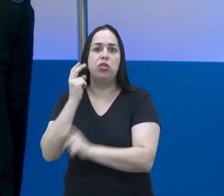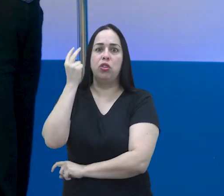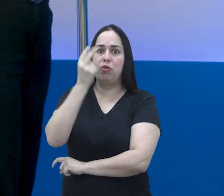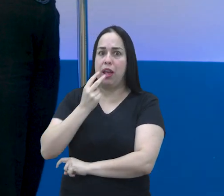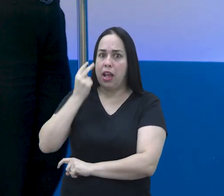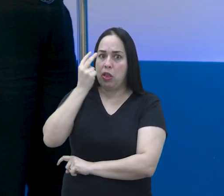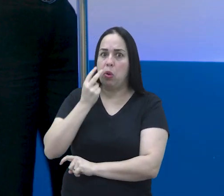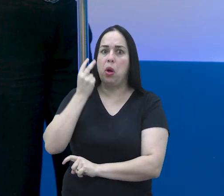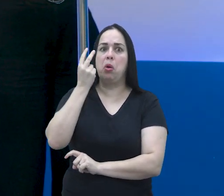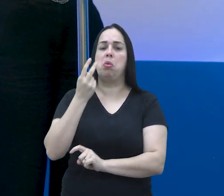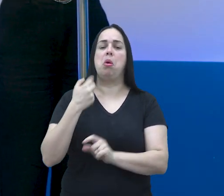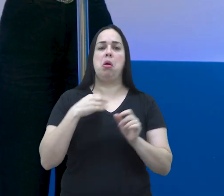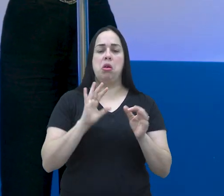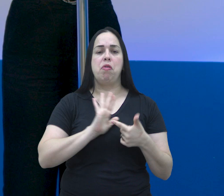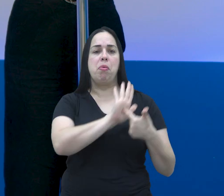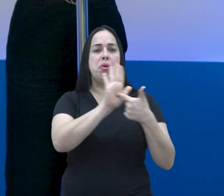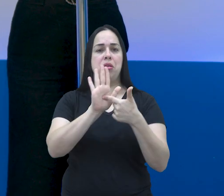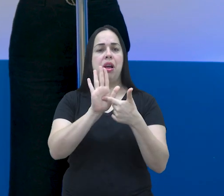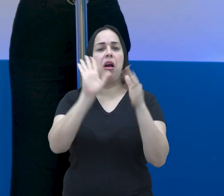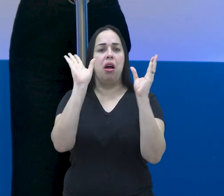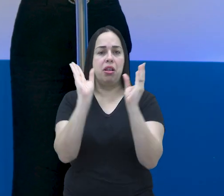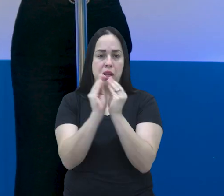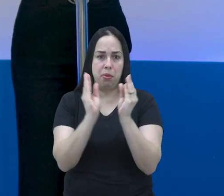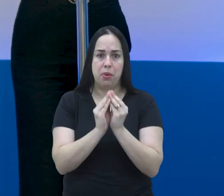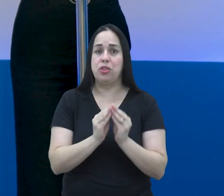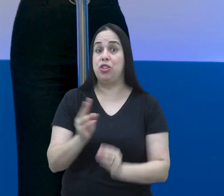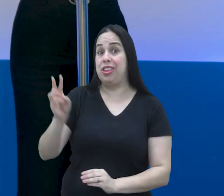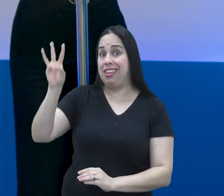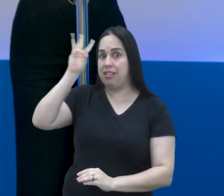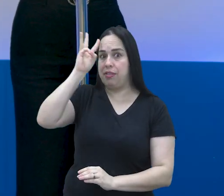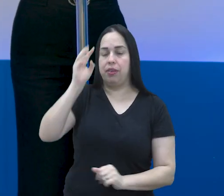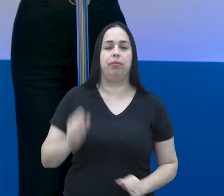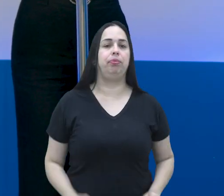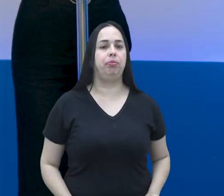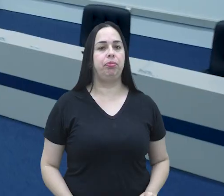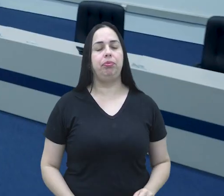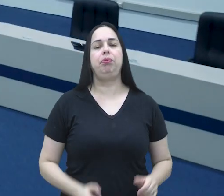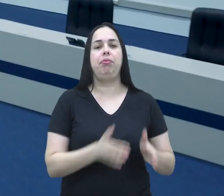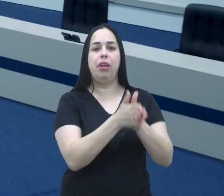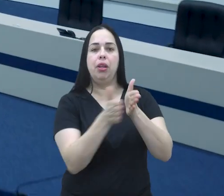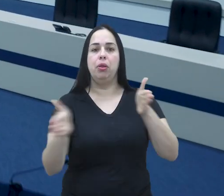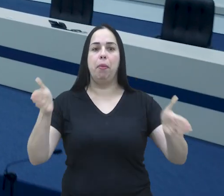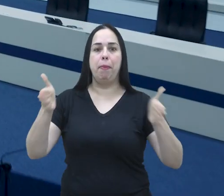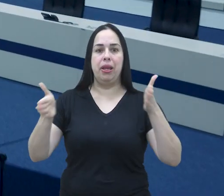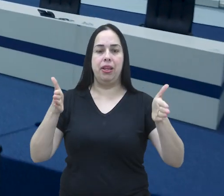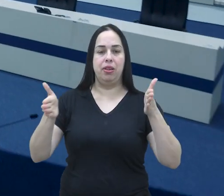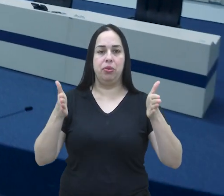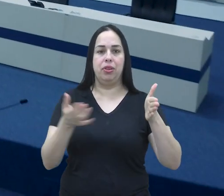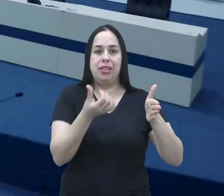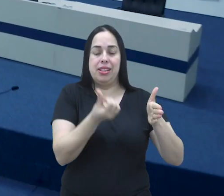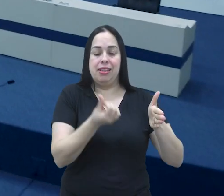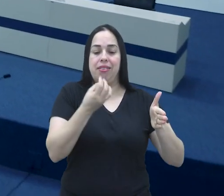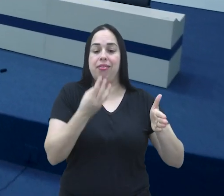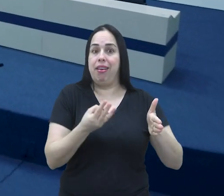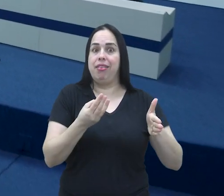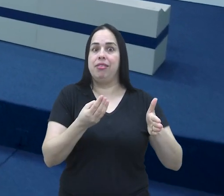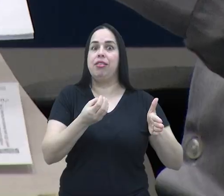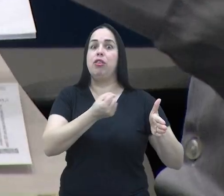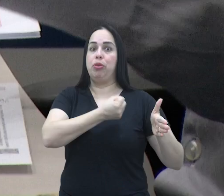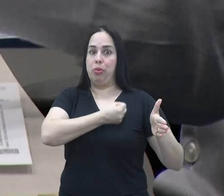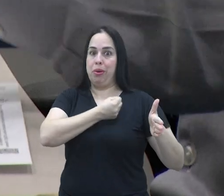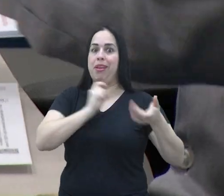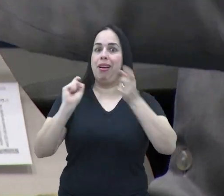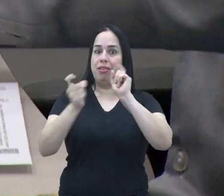em plenário durante a sessão de Câmara realizada nesta terça-feira. Durante a 63ª sessão do